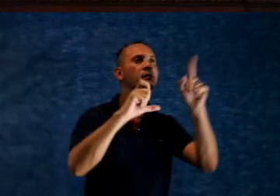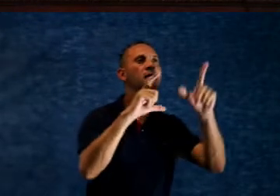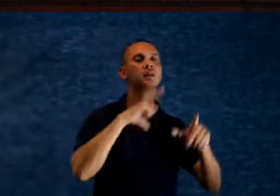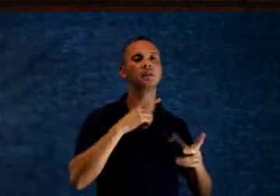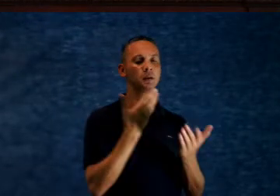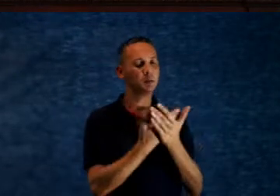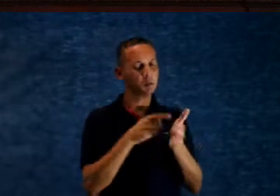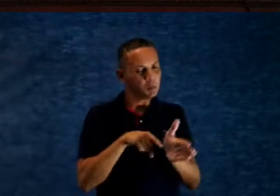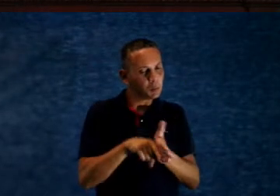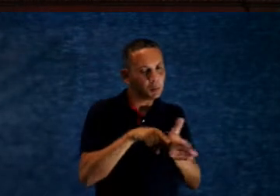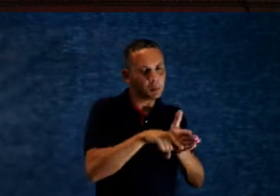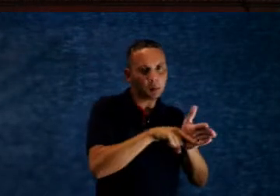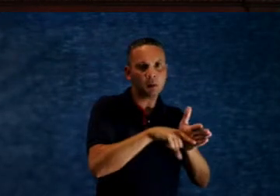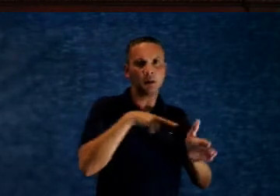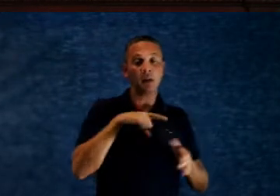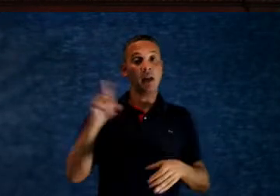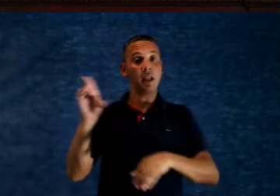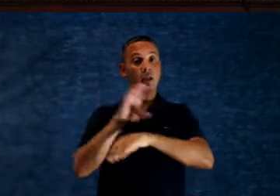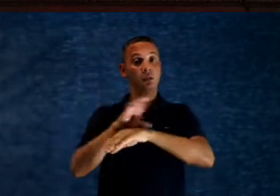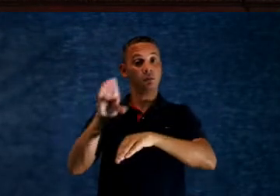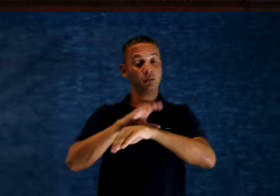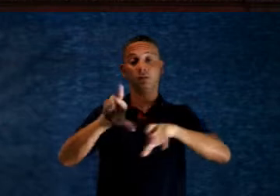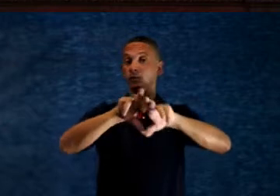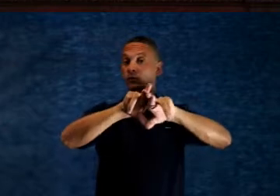mundo. Estudiosa que cursou